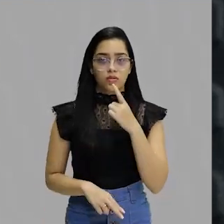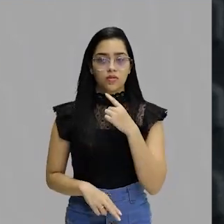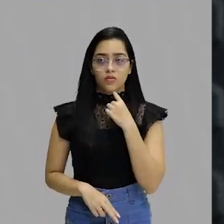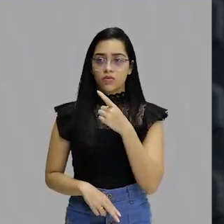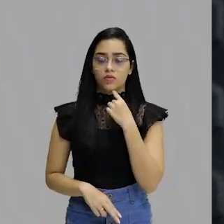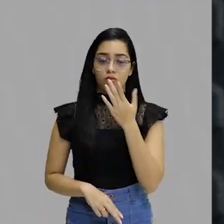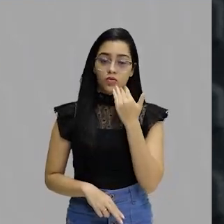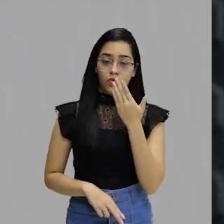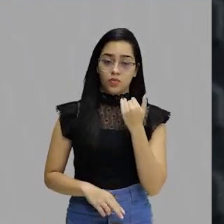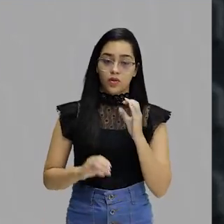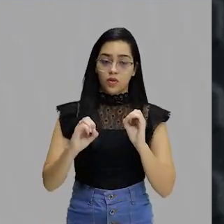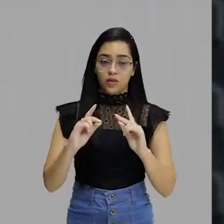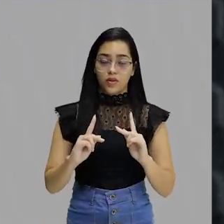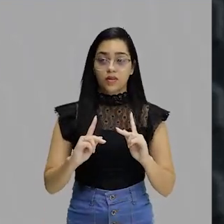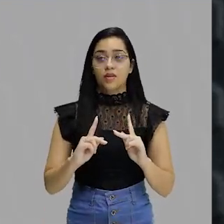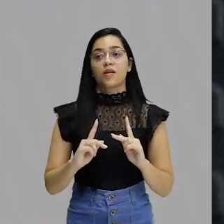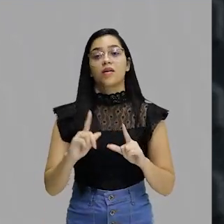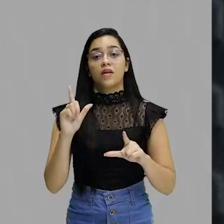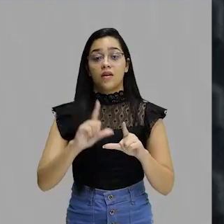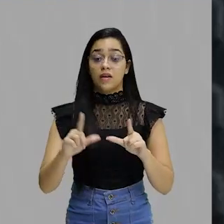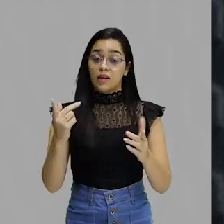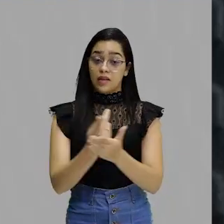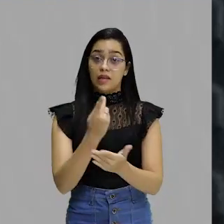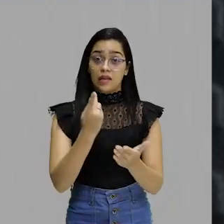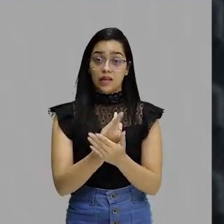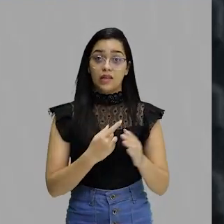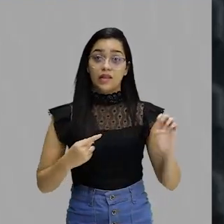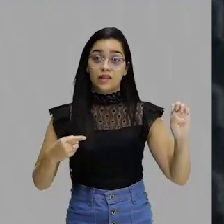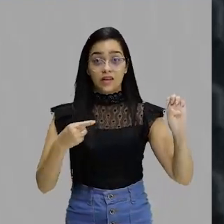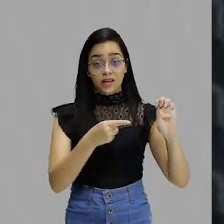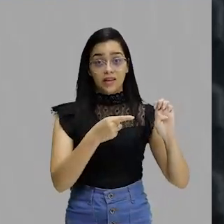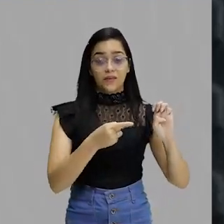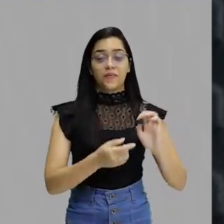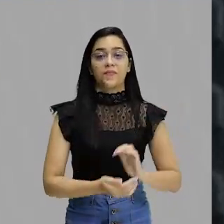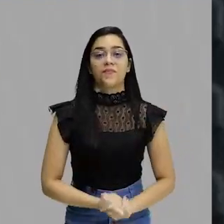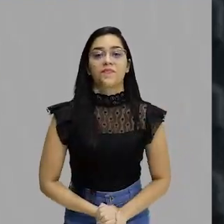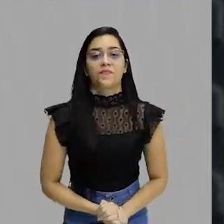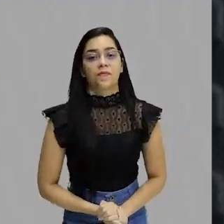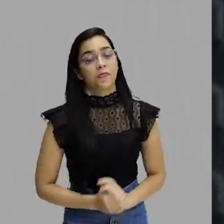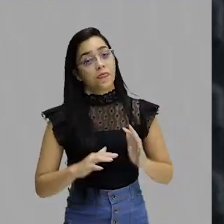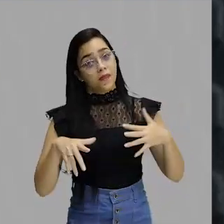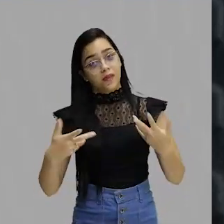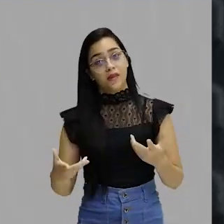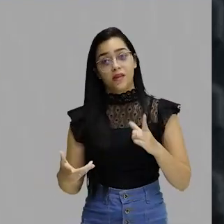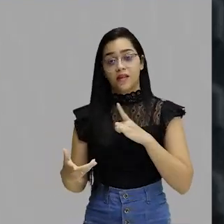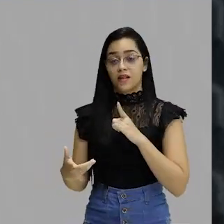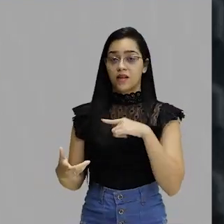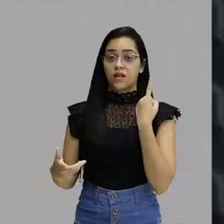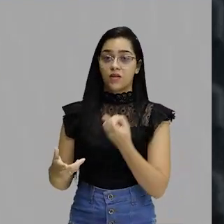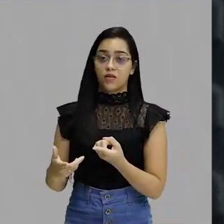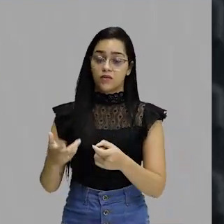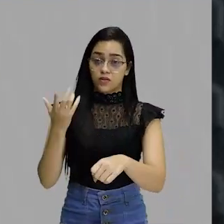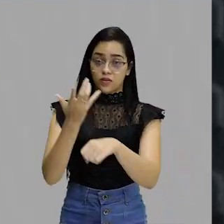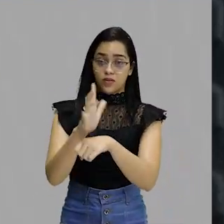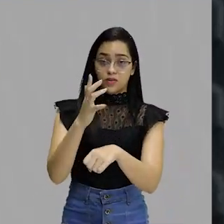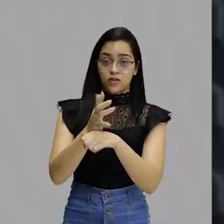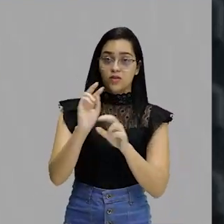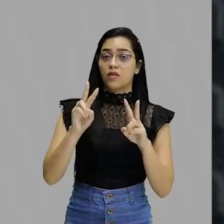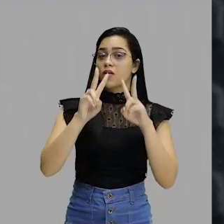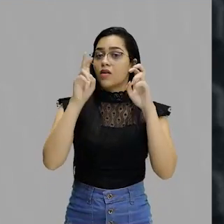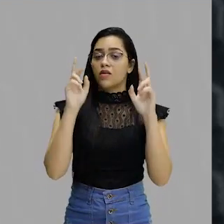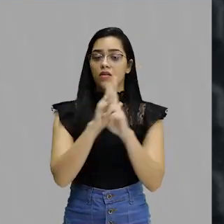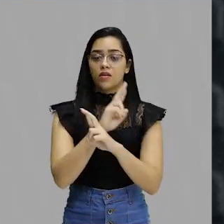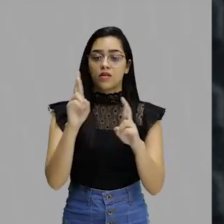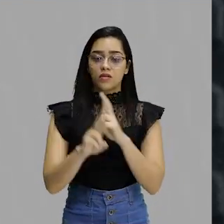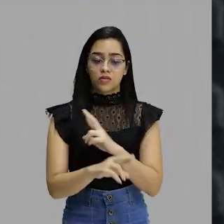digerir a celulose. Então, a alternativa errada vai ser a letra E. Pessoal, essa foi a nosso exercício sobre